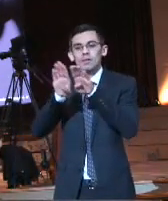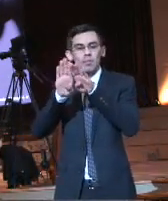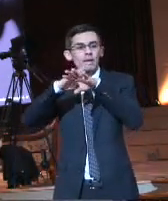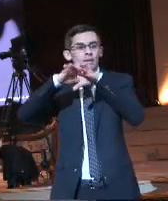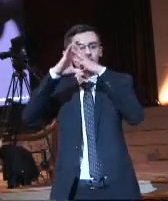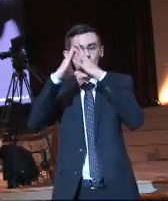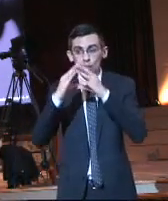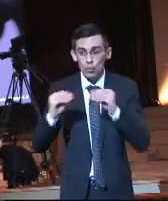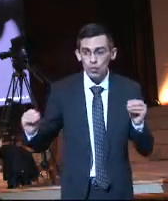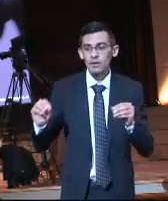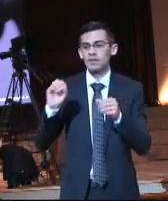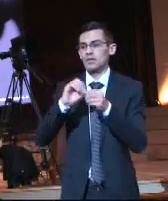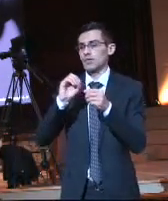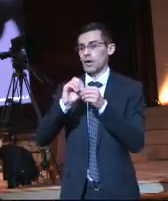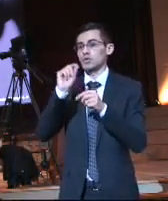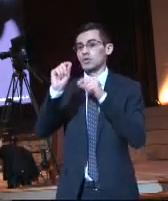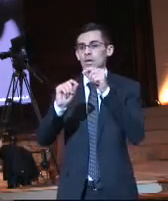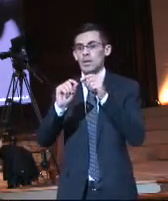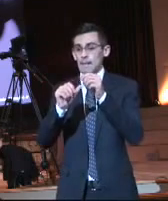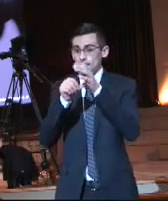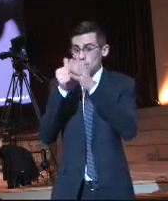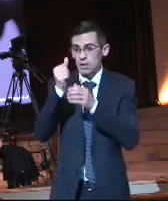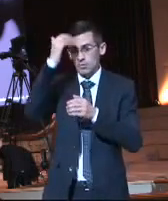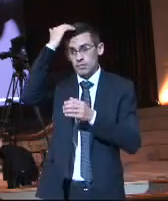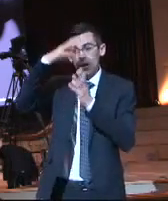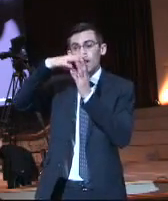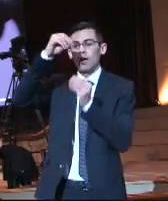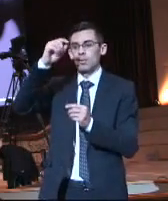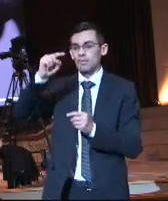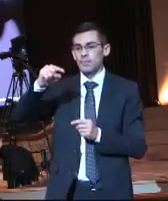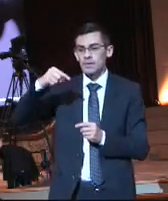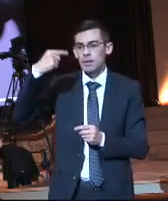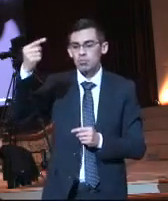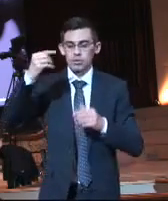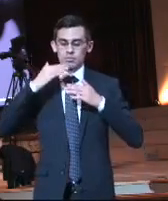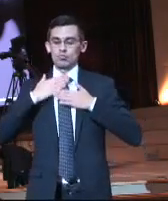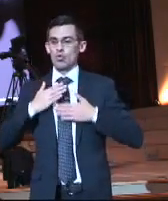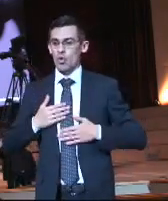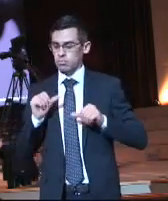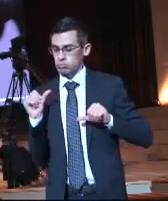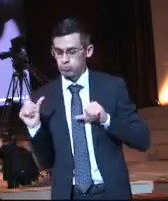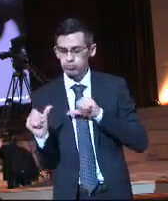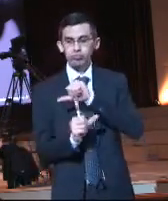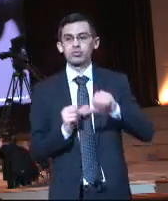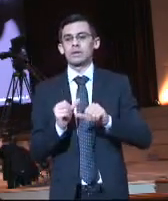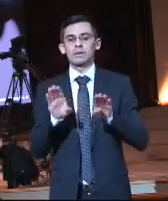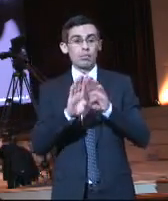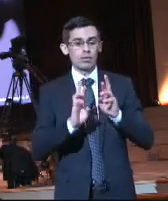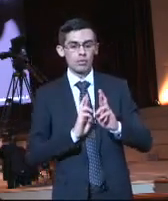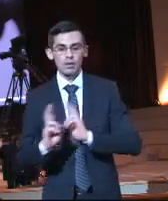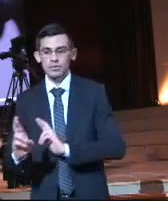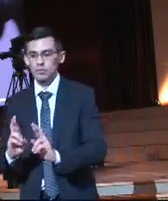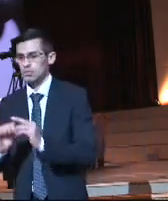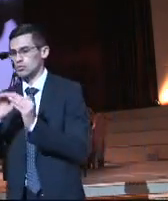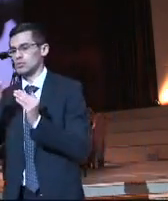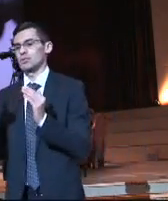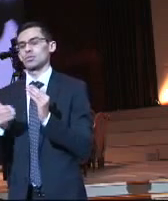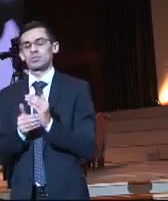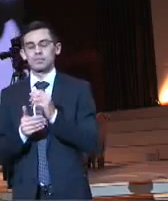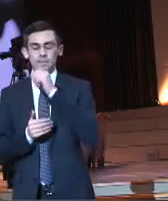Deus realiza primeiro na sua alma, para depois atingir o seu corpo, os seus relacionamentos e tudo